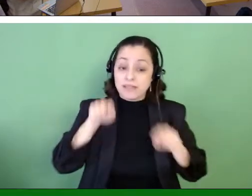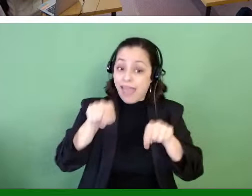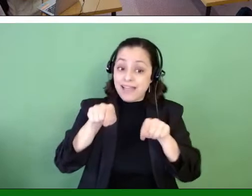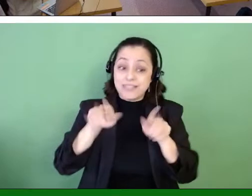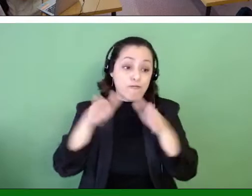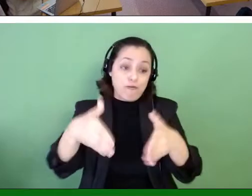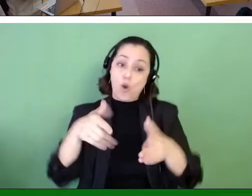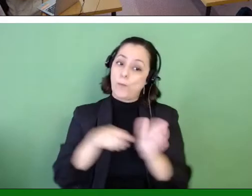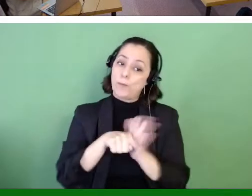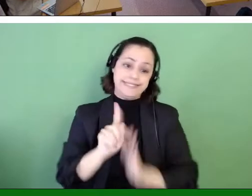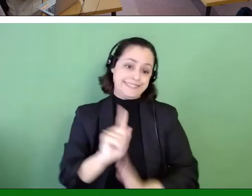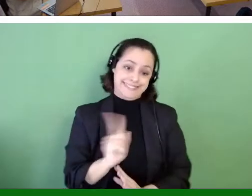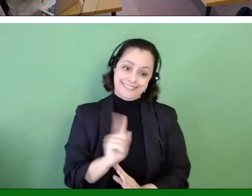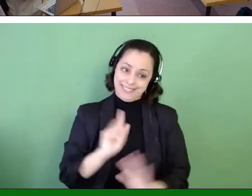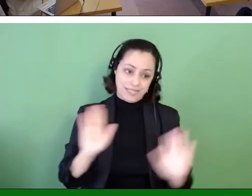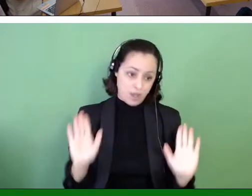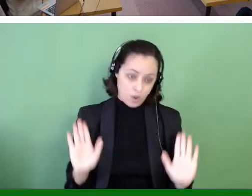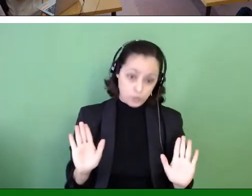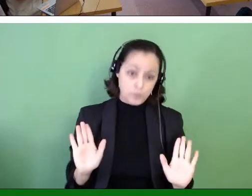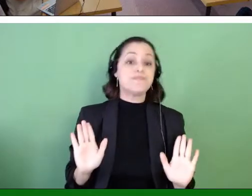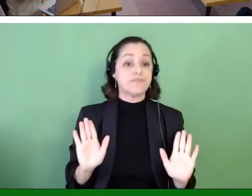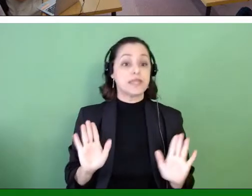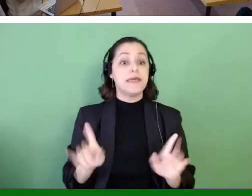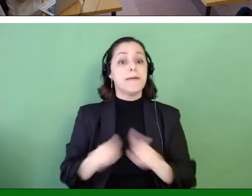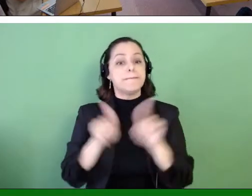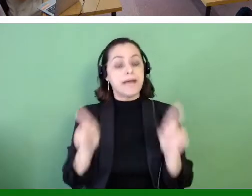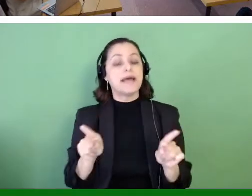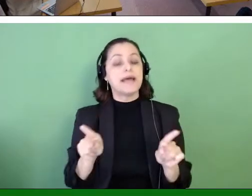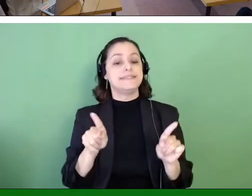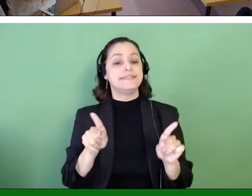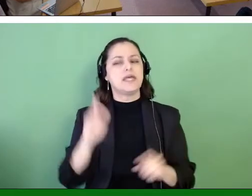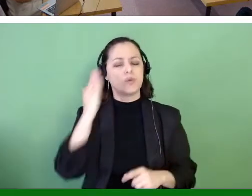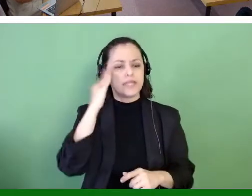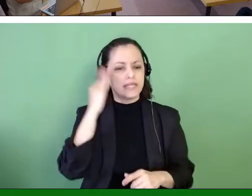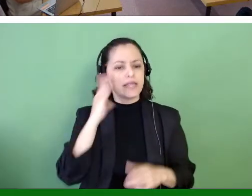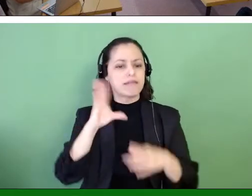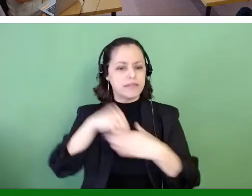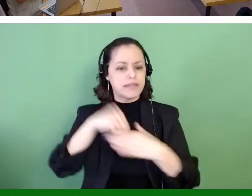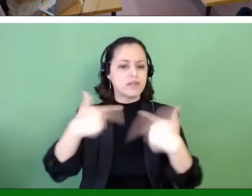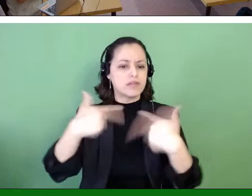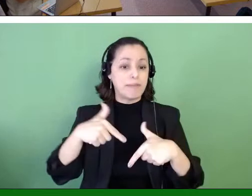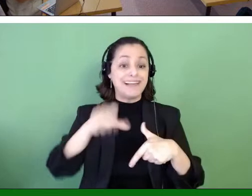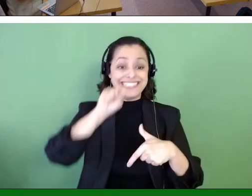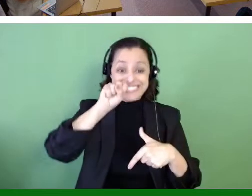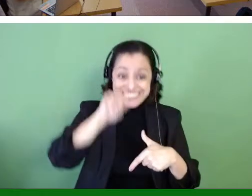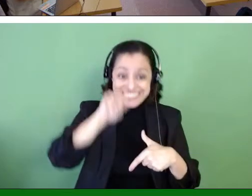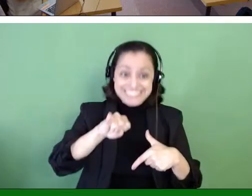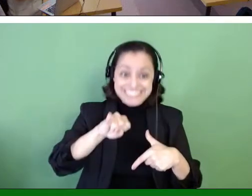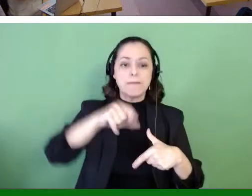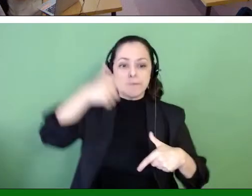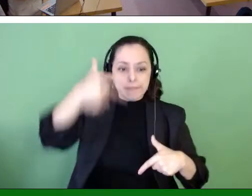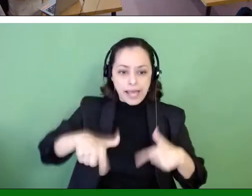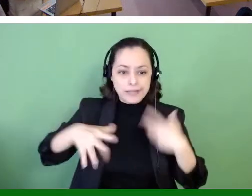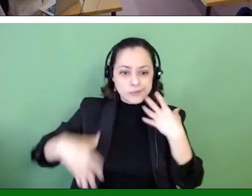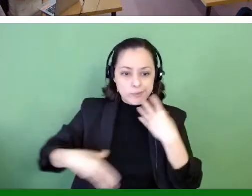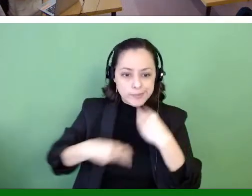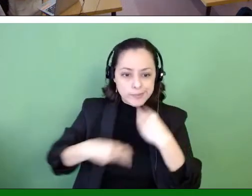ser analisada, mas dentro desse trabalho a gente acreditou que seria algo assim, muito extenso ainda para isso.